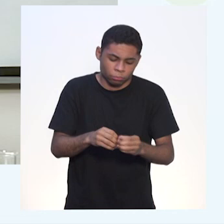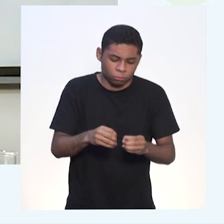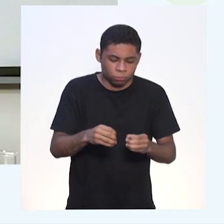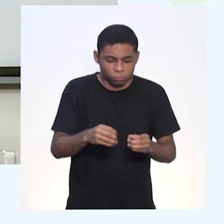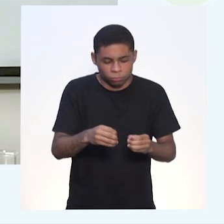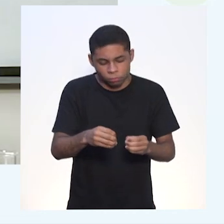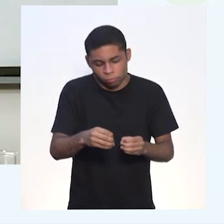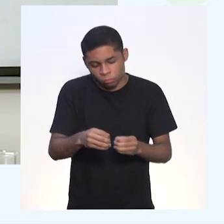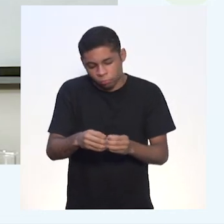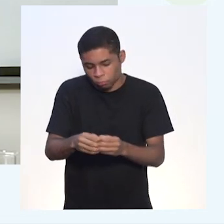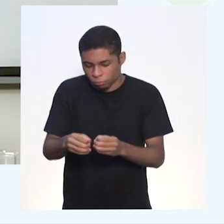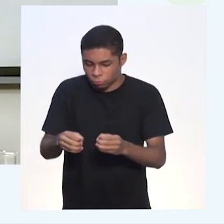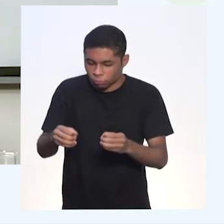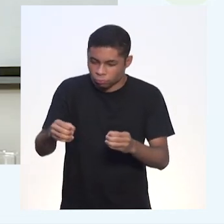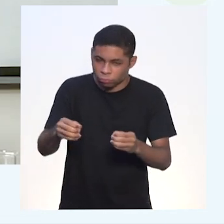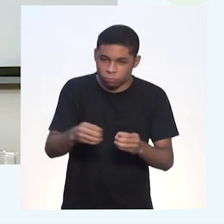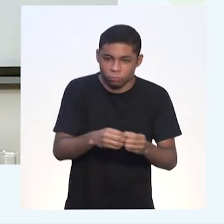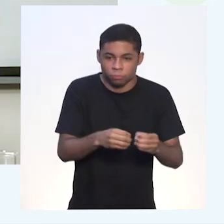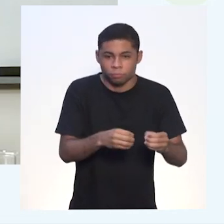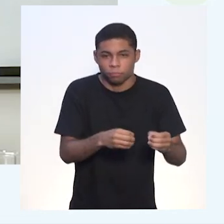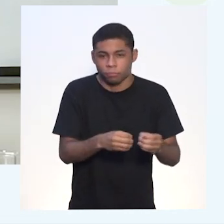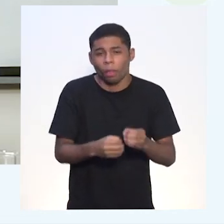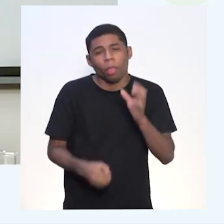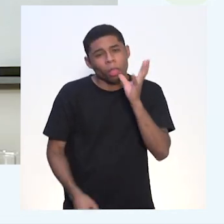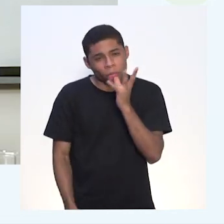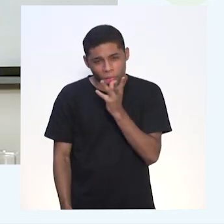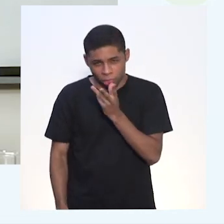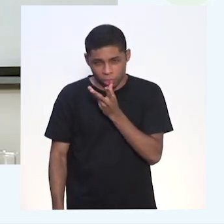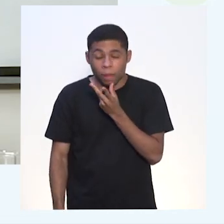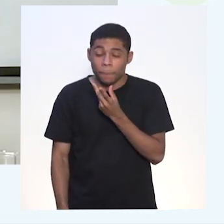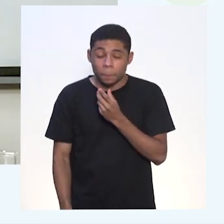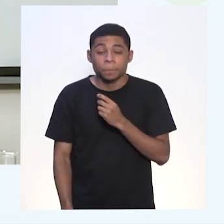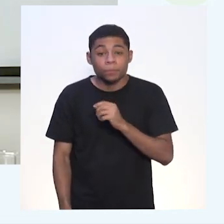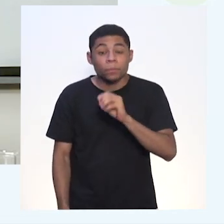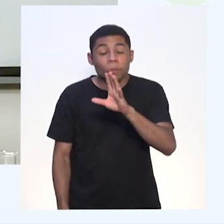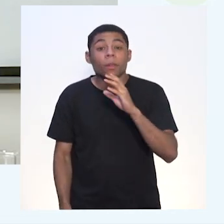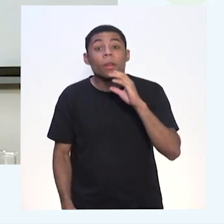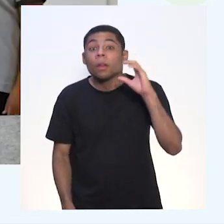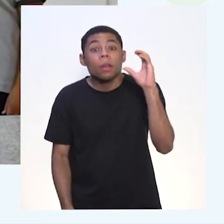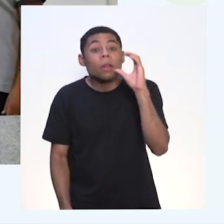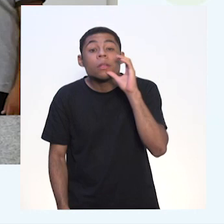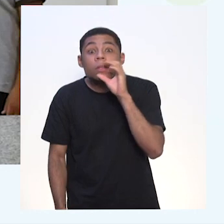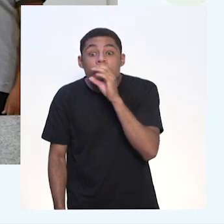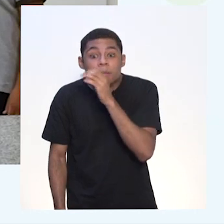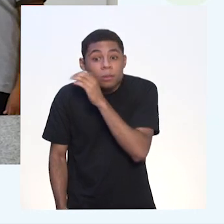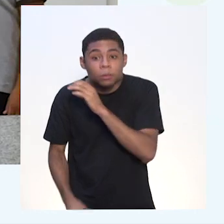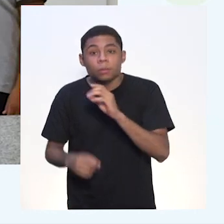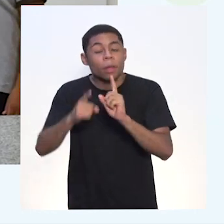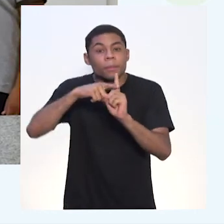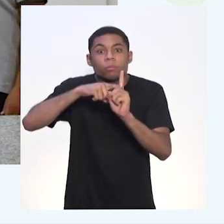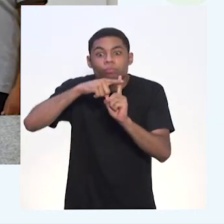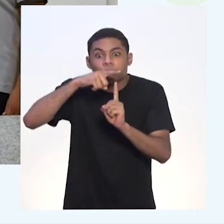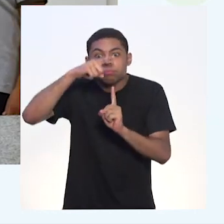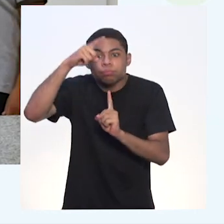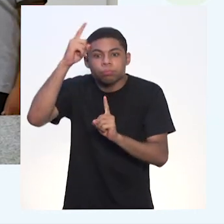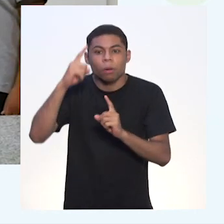número de colisões é menor, então a transformação ela leva mais tempo para acontecer. Quando a temperatura aumenta,